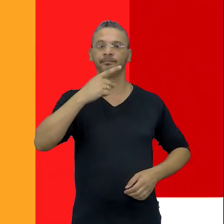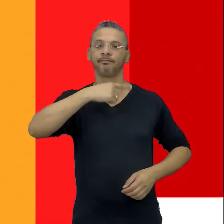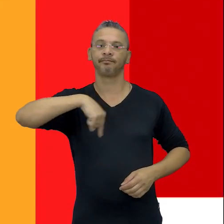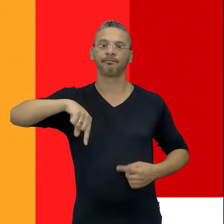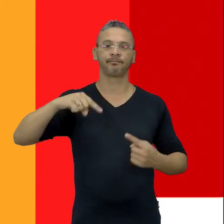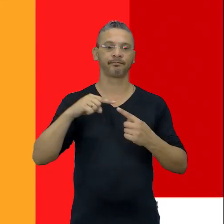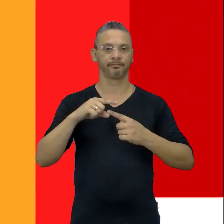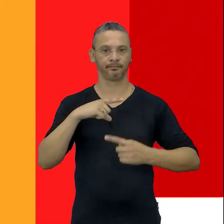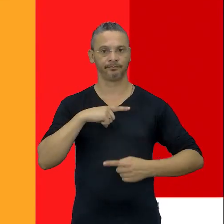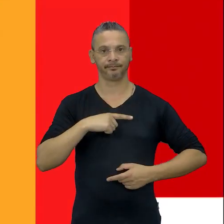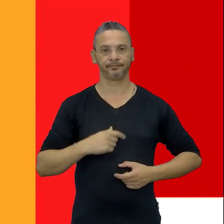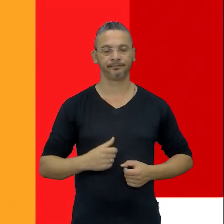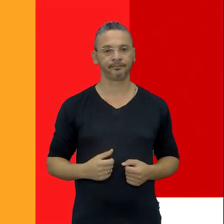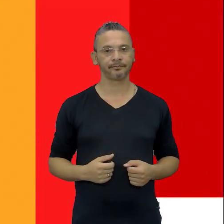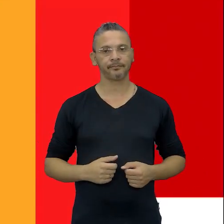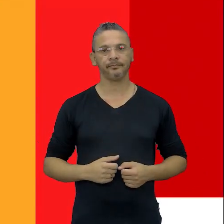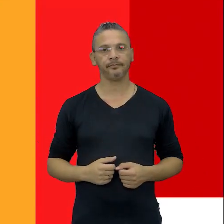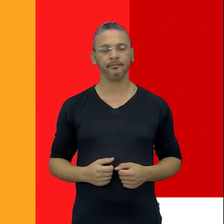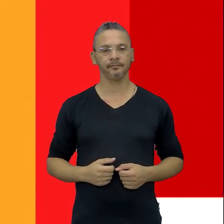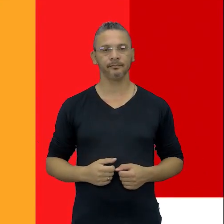trabalhando.